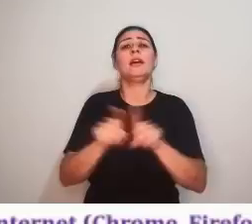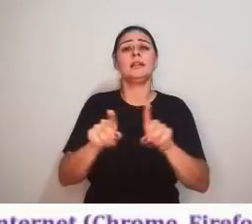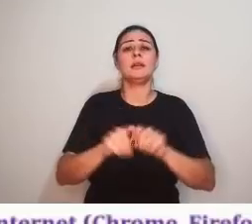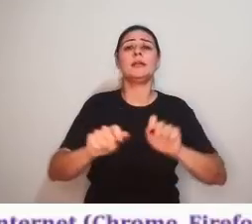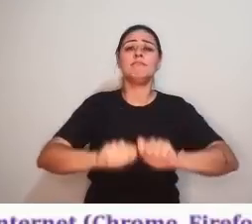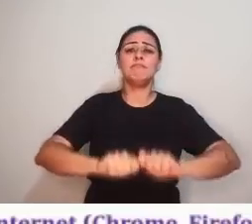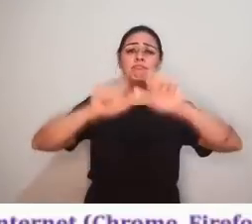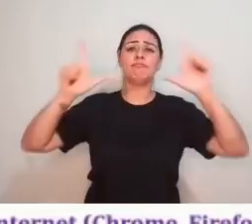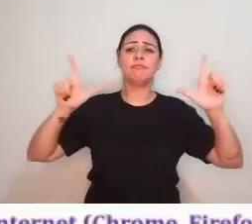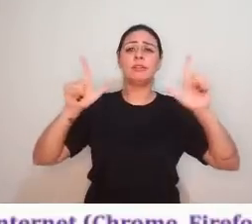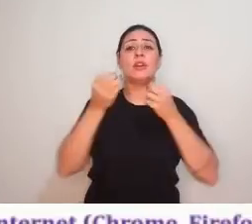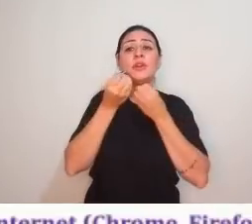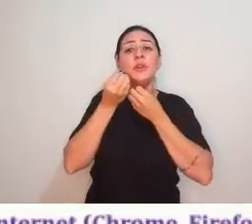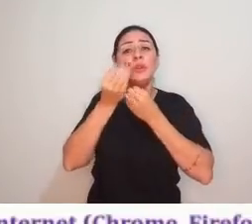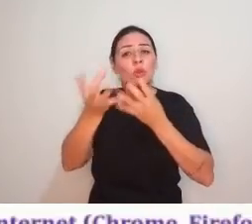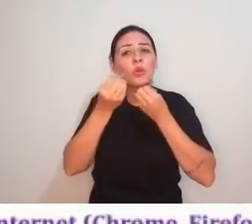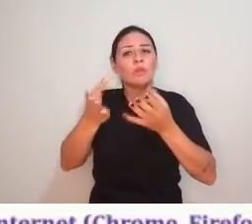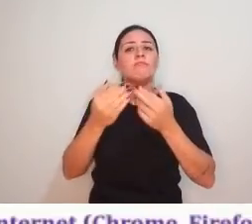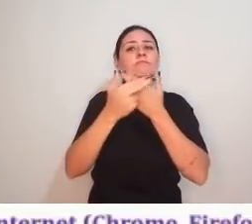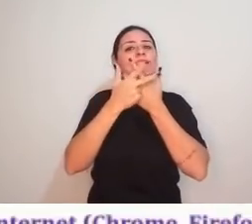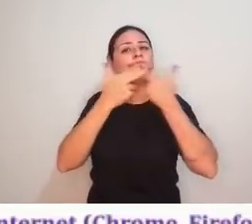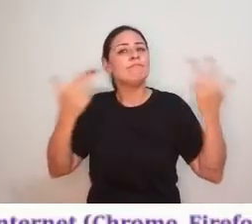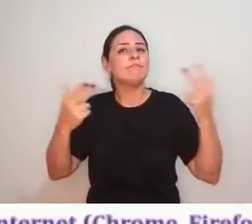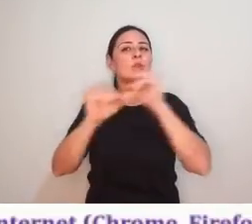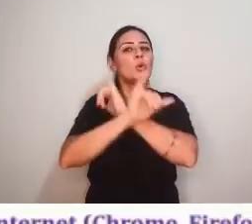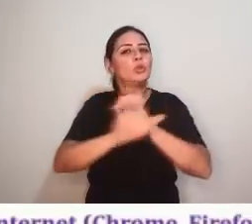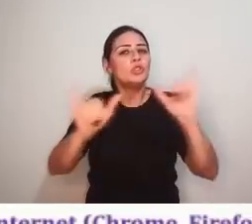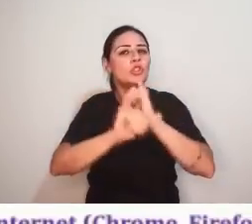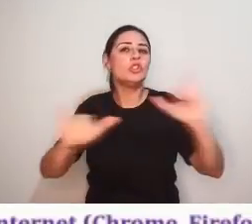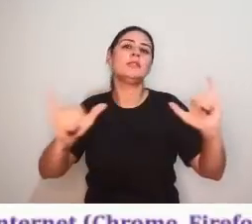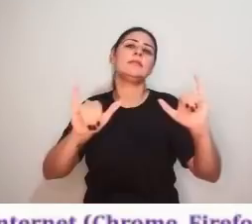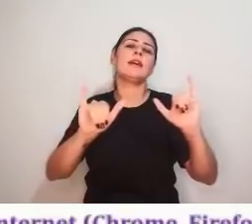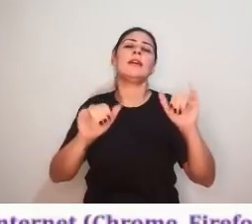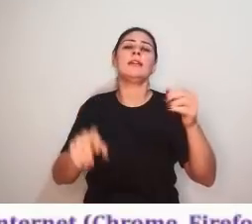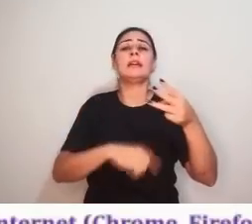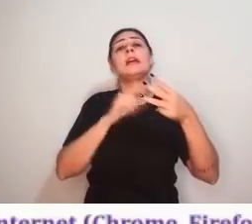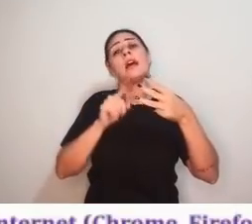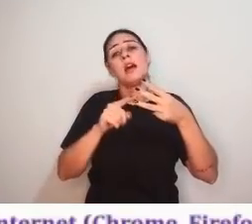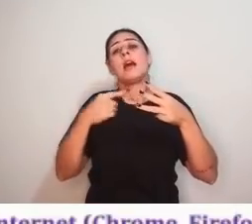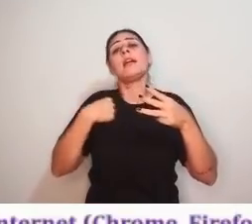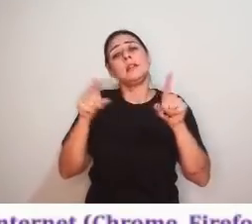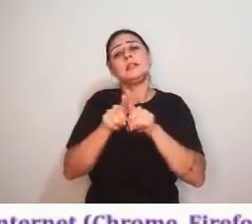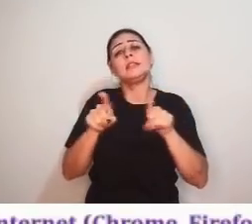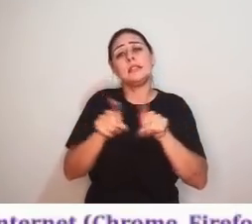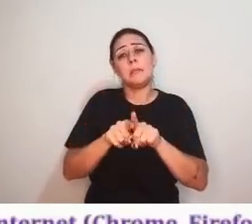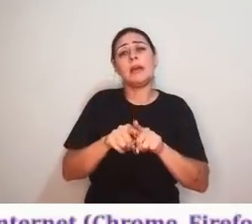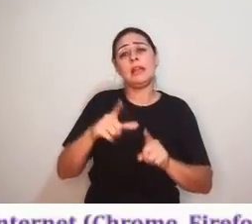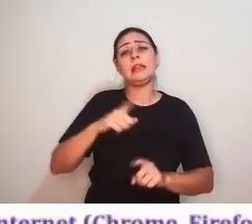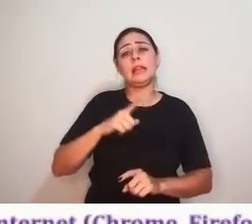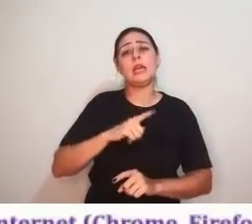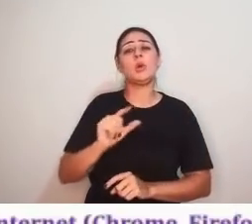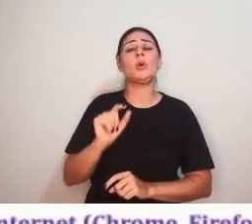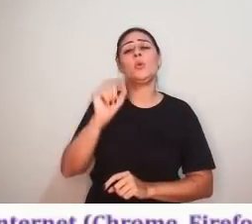navegadores. O portal de notícia eu vou mostrar para vocês, para usar como textos de referência, e também eu recomendo